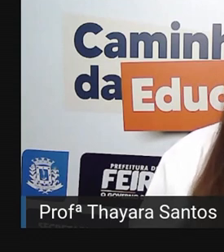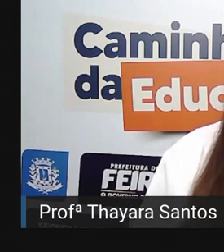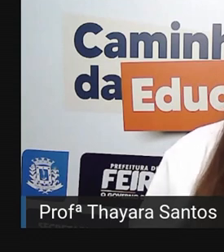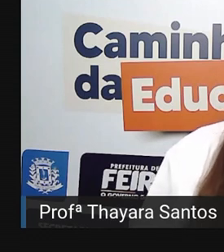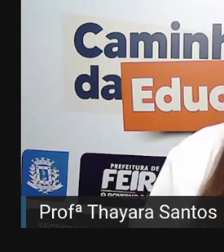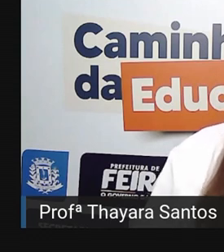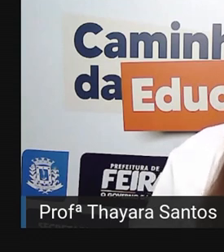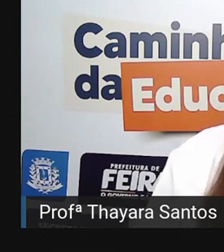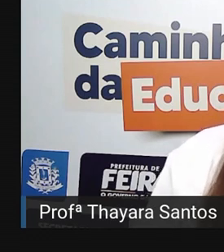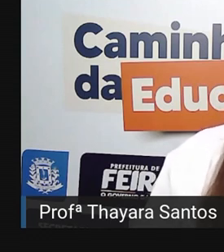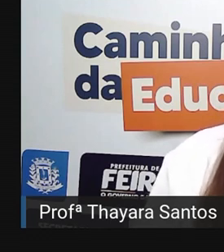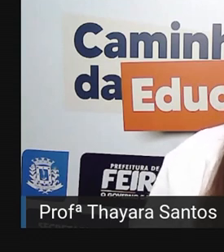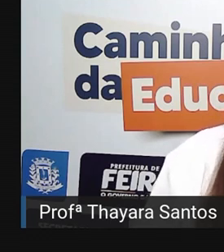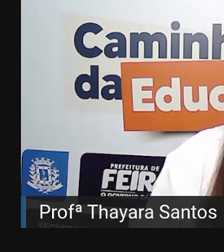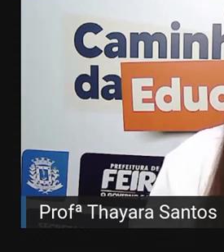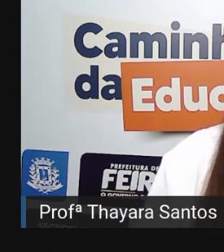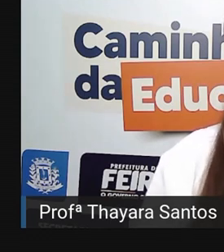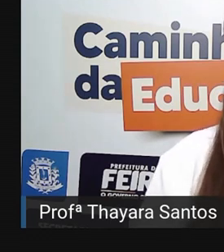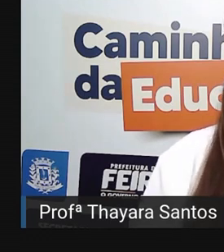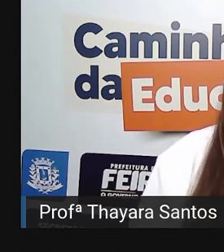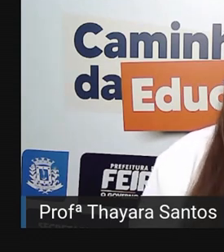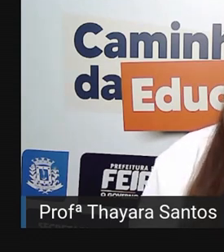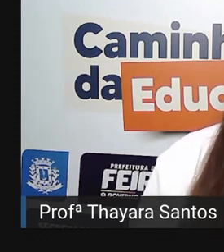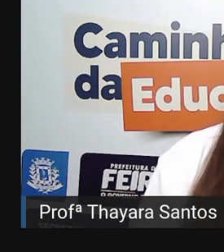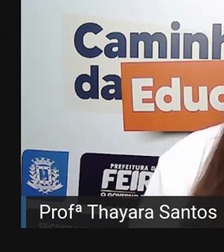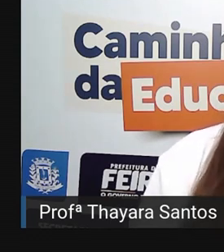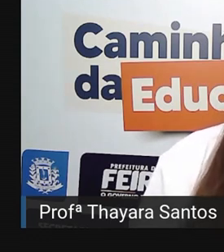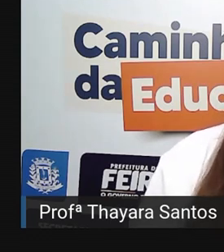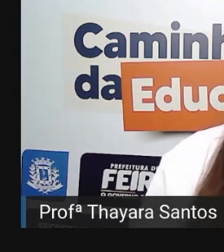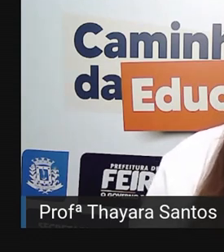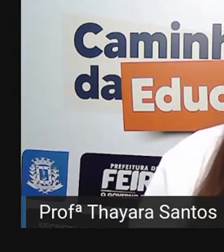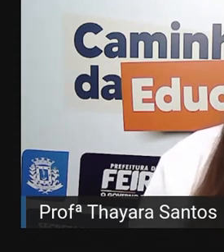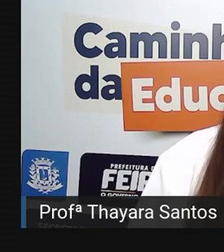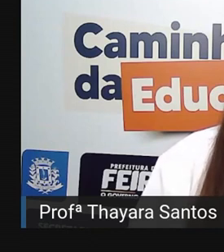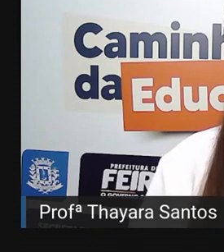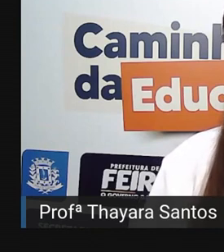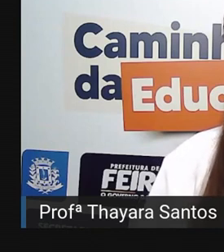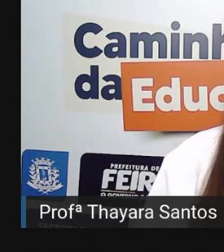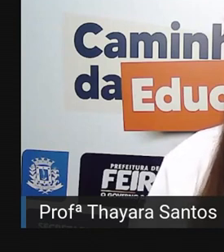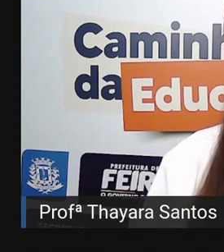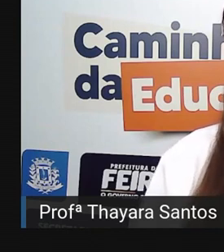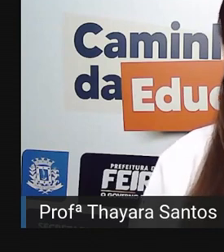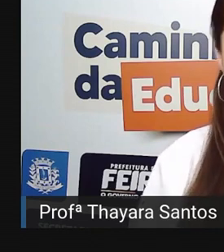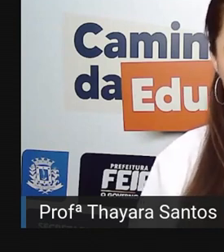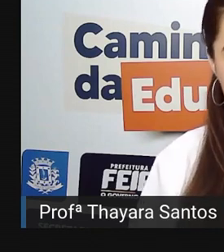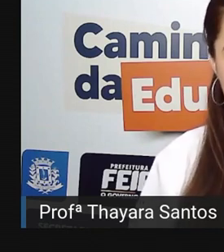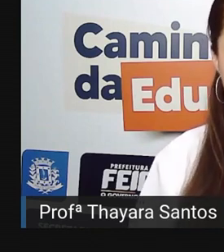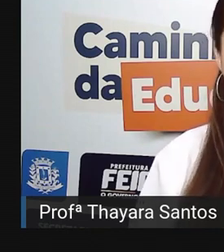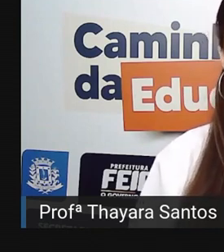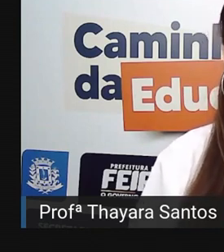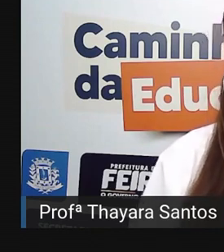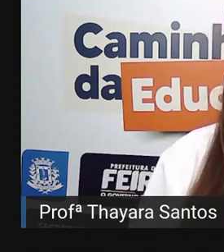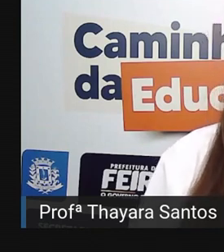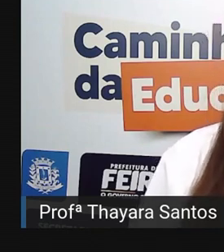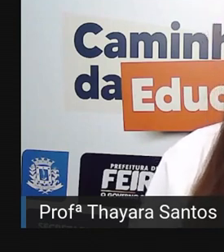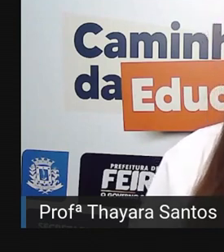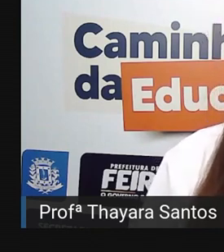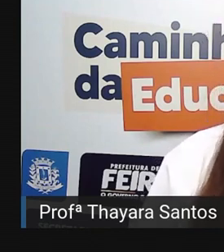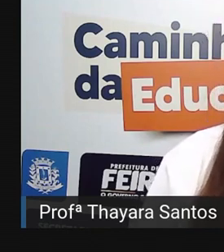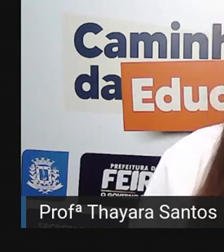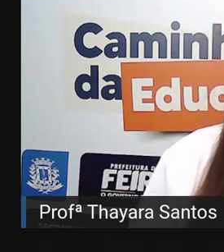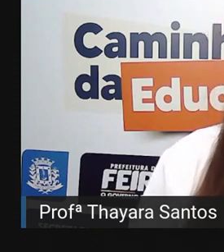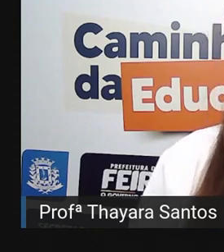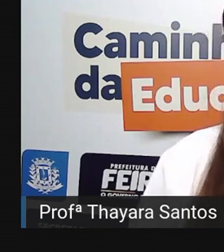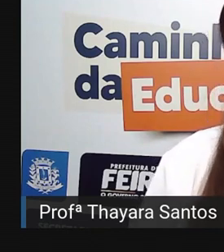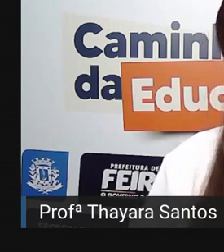escuro, comprido um pouco abaixo do ombro. Eles estão parcialmente presos hoje. Estou usando um jaleco branco. Aqui atrás de mim